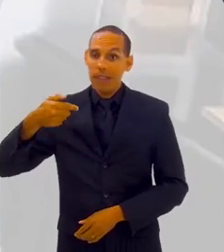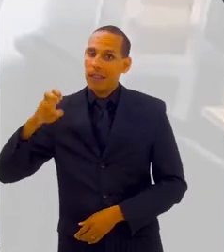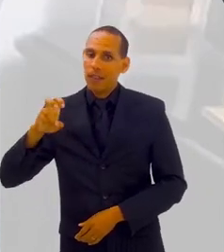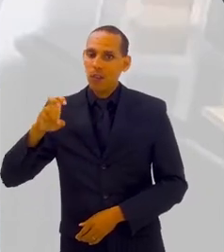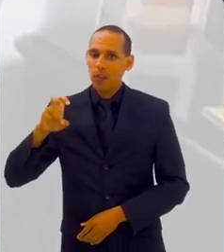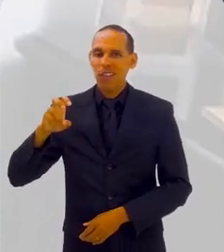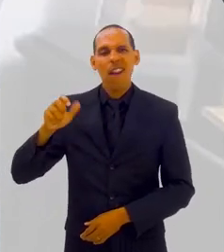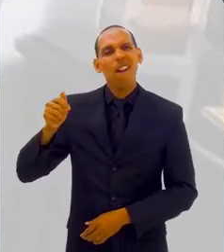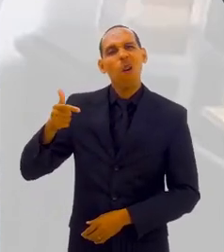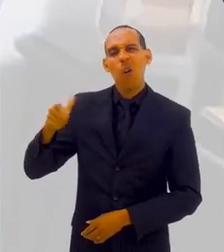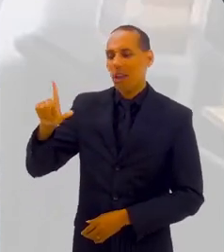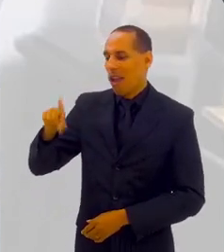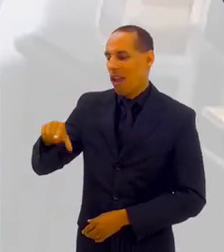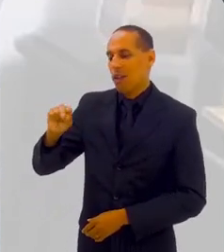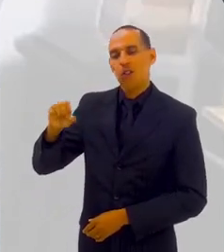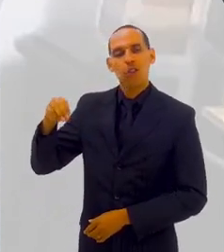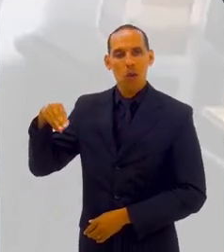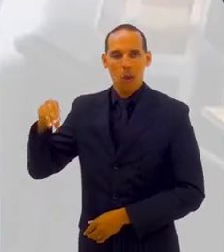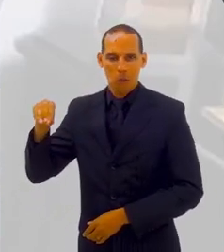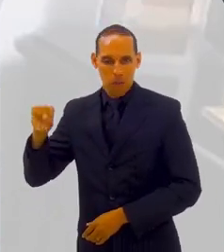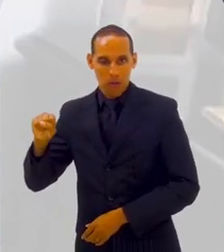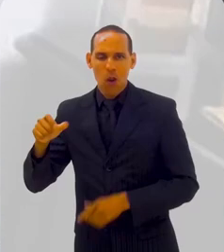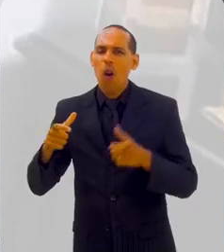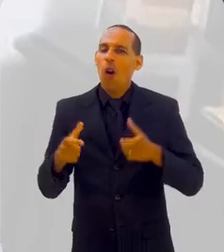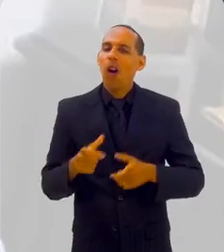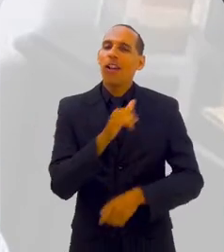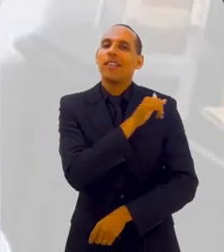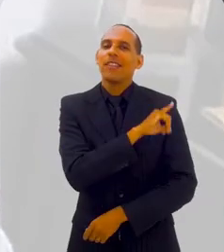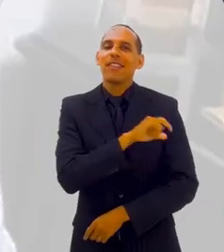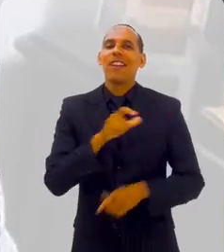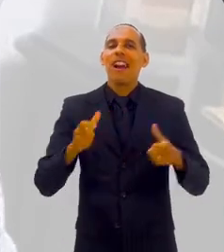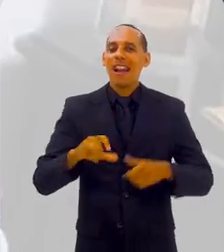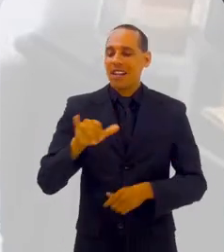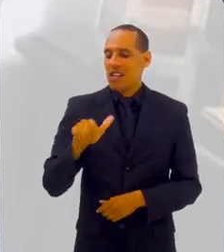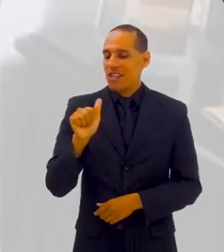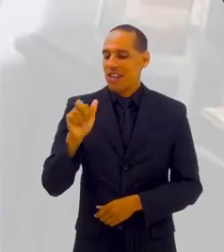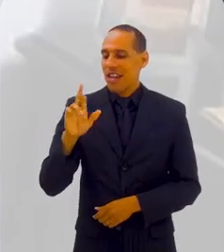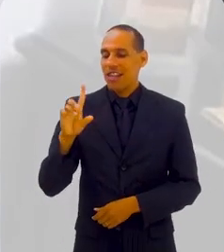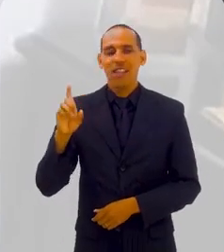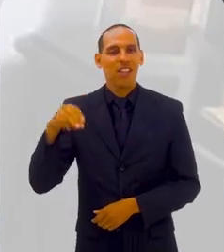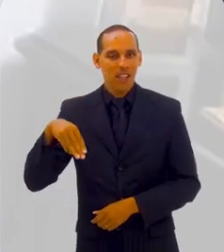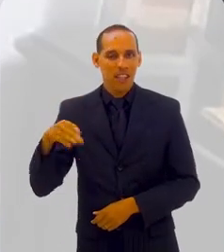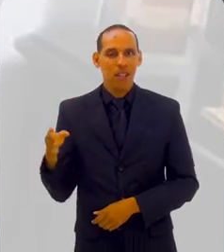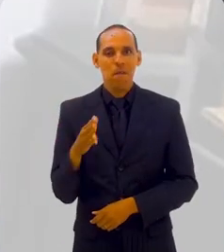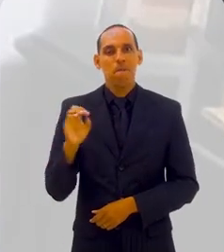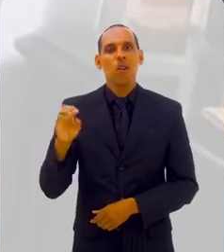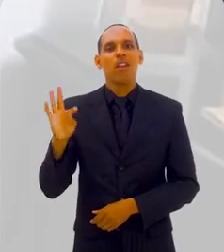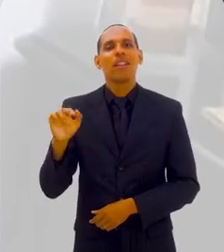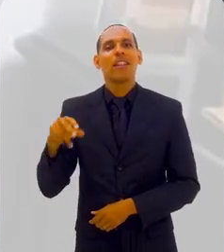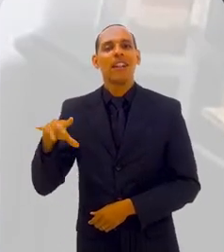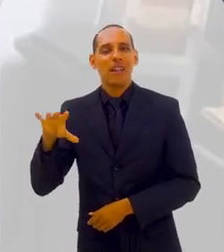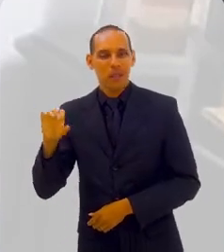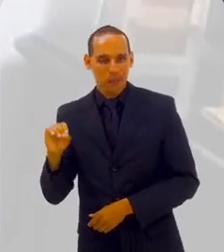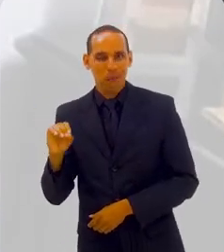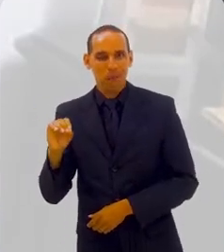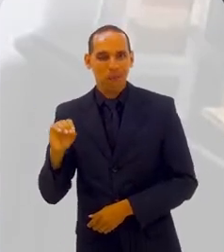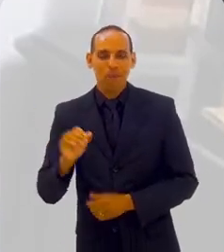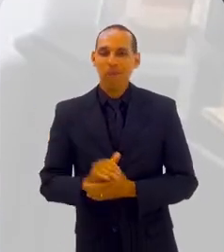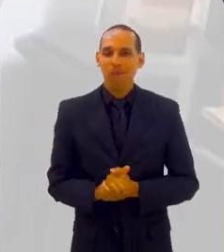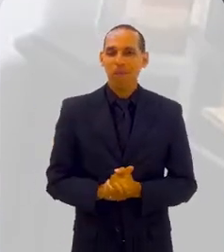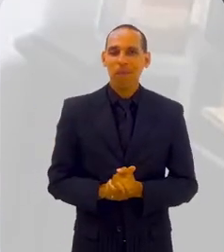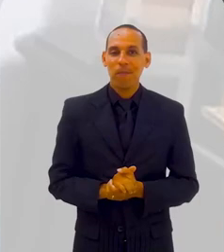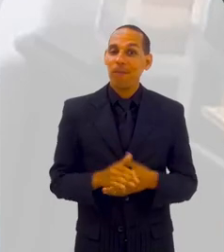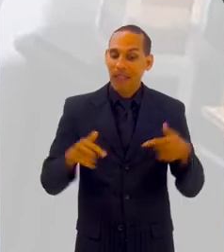aqui nesse lugar bucólico do Rio de Janeiro, no Jardim Botânico, onde antes funcionou o Instituto de